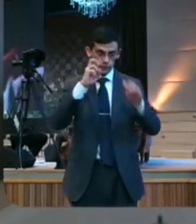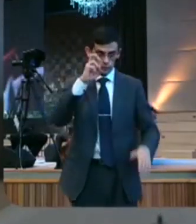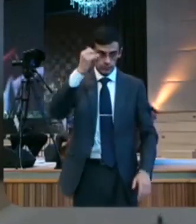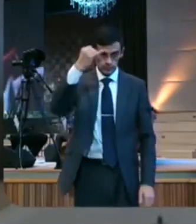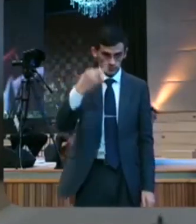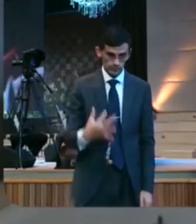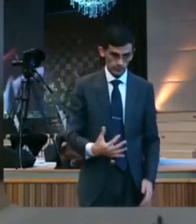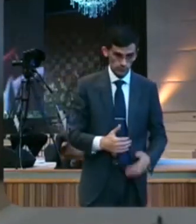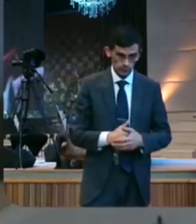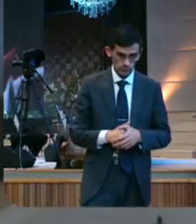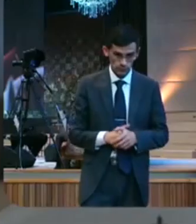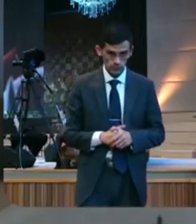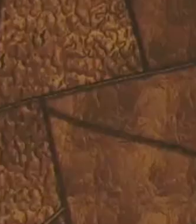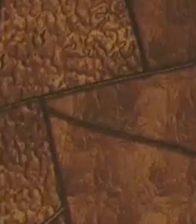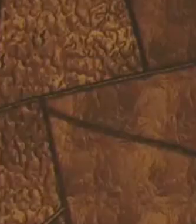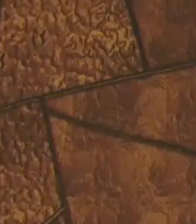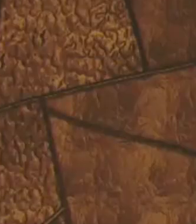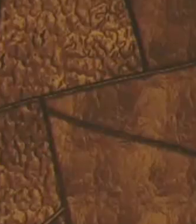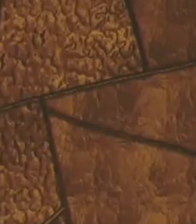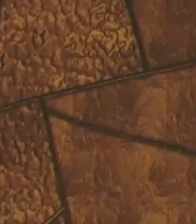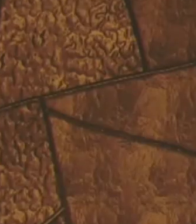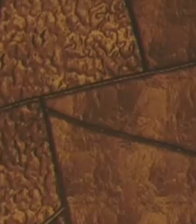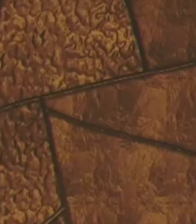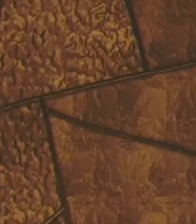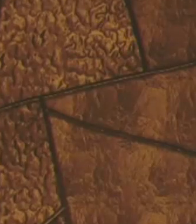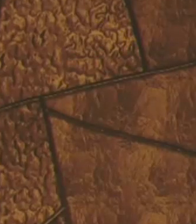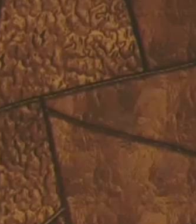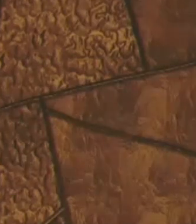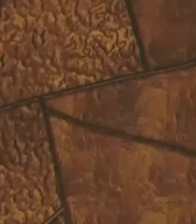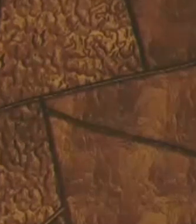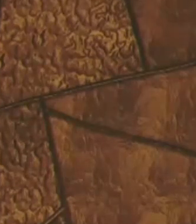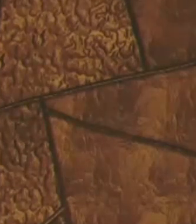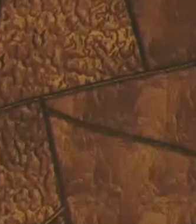diz assim: Josué disse ao povo: